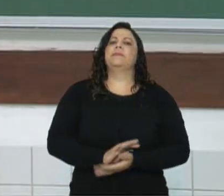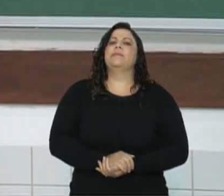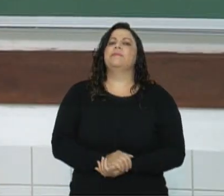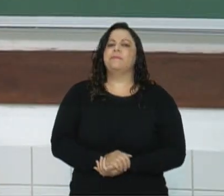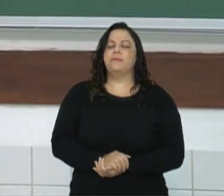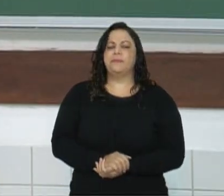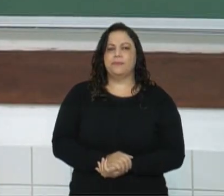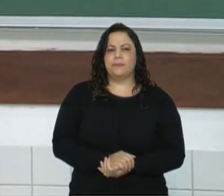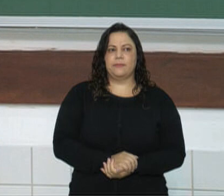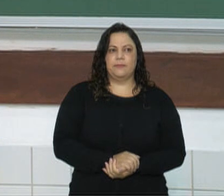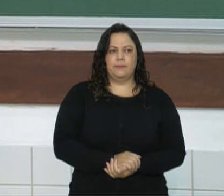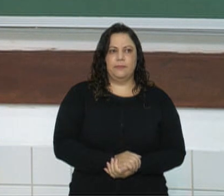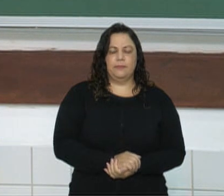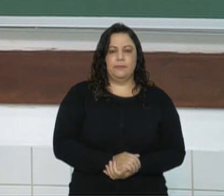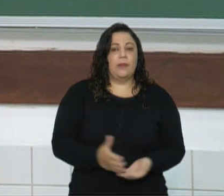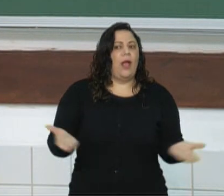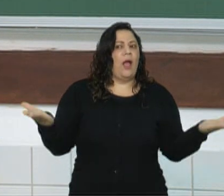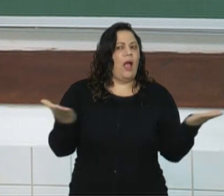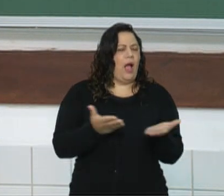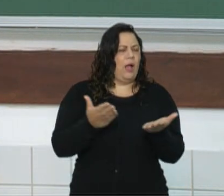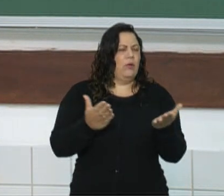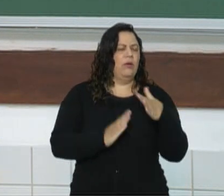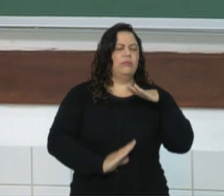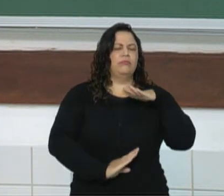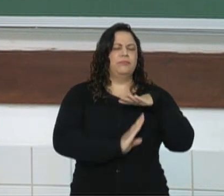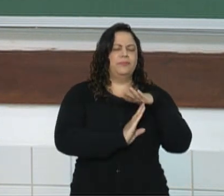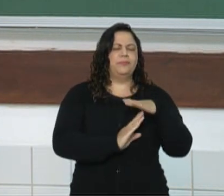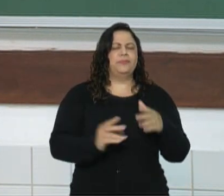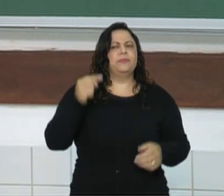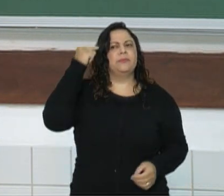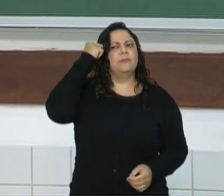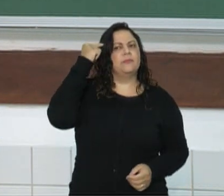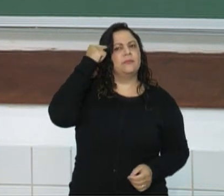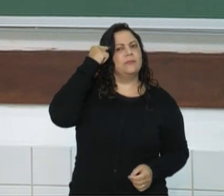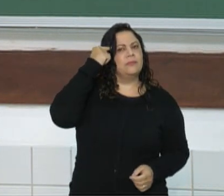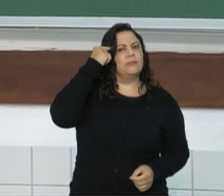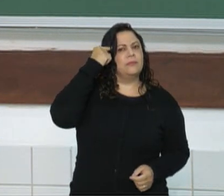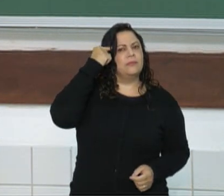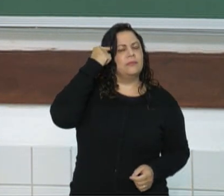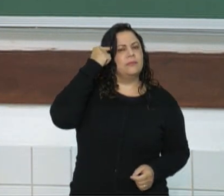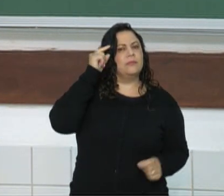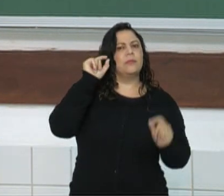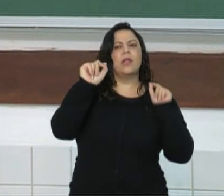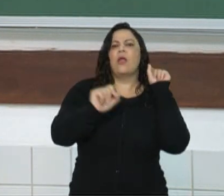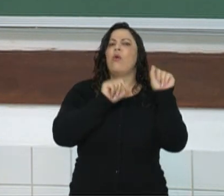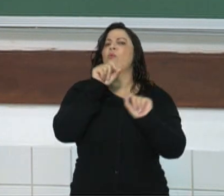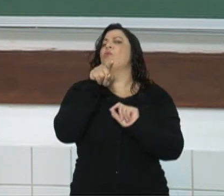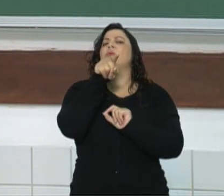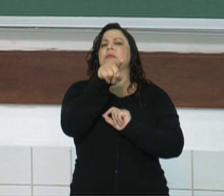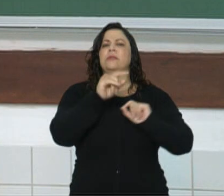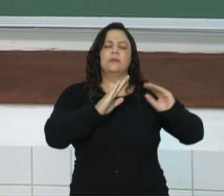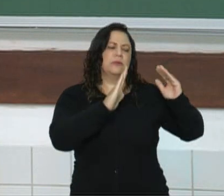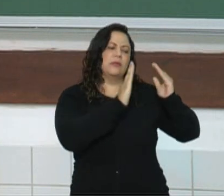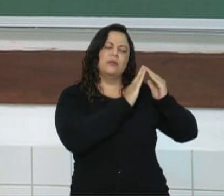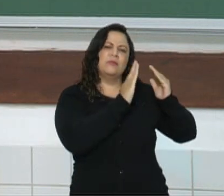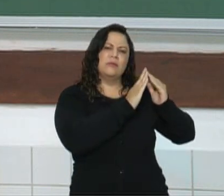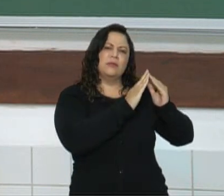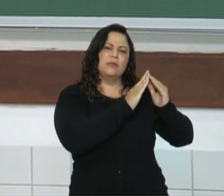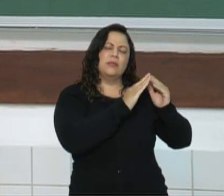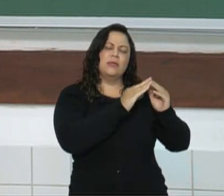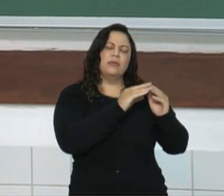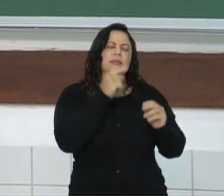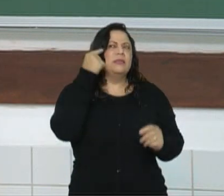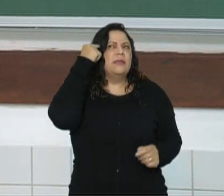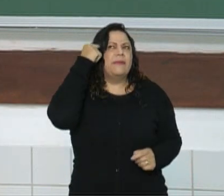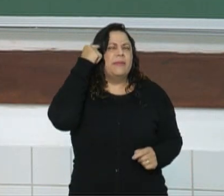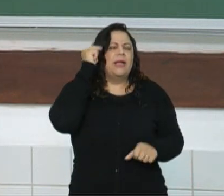Então, vamos fazer uma pausa e pensar agora um pouquinho. Você aí na sua casa, para pensar um pouquinho nos